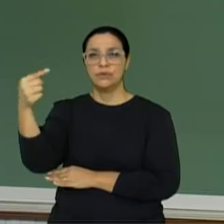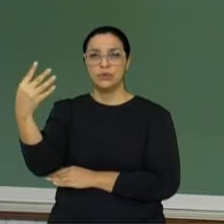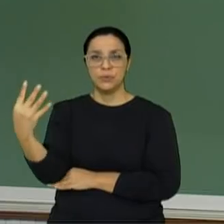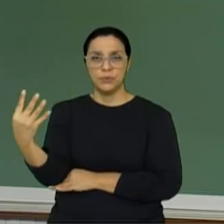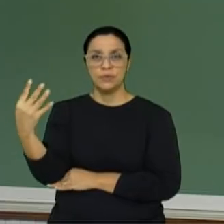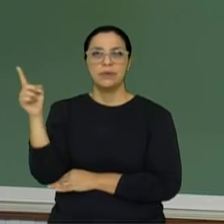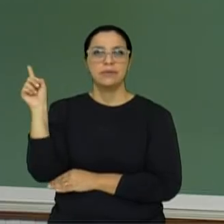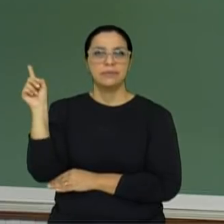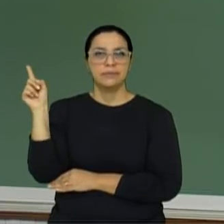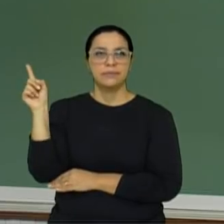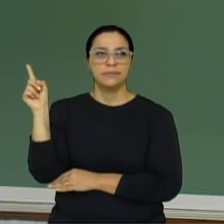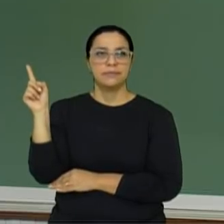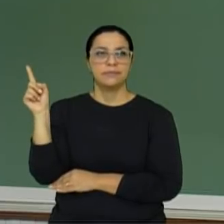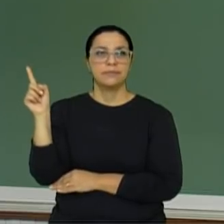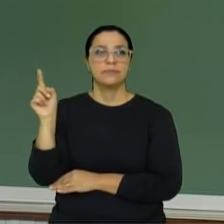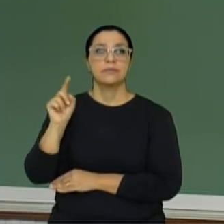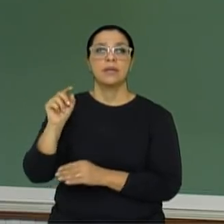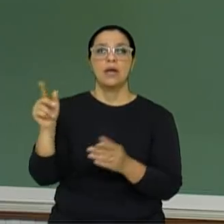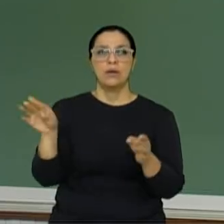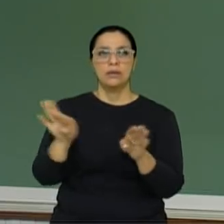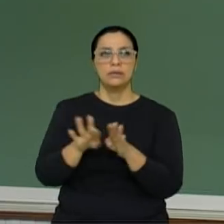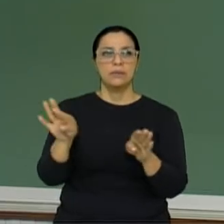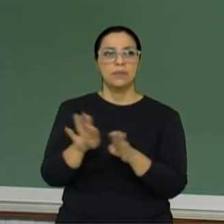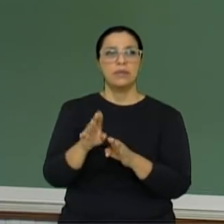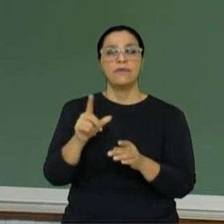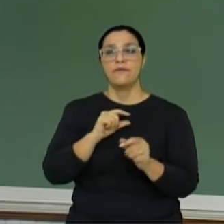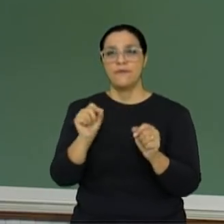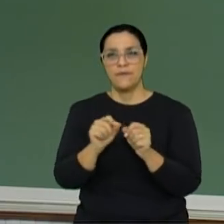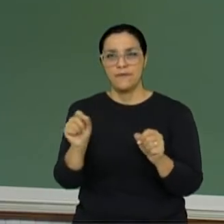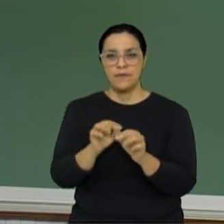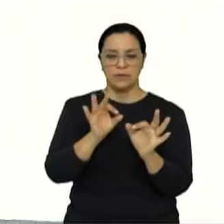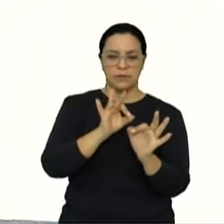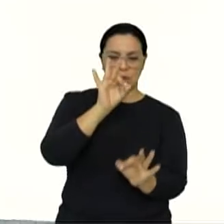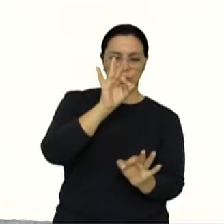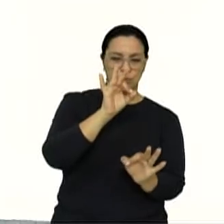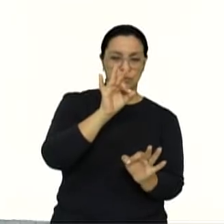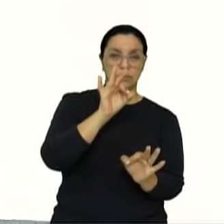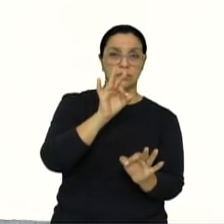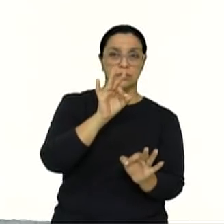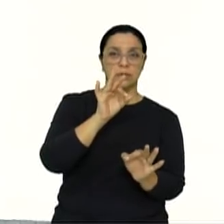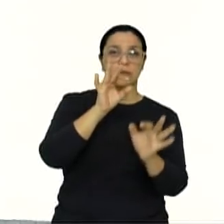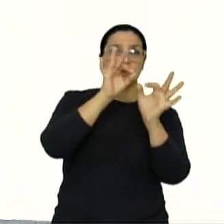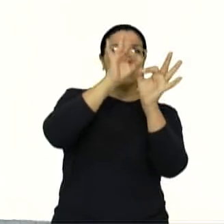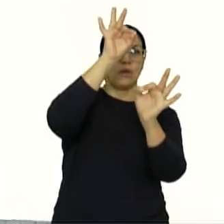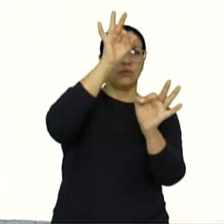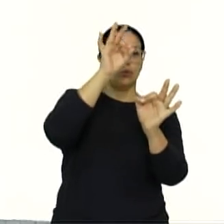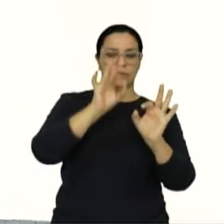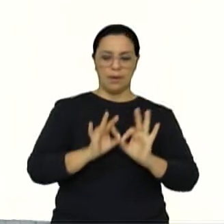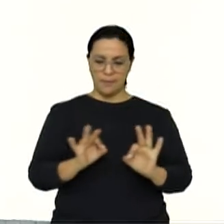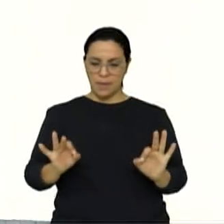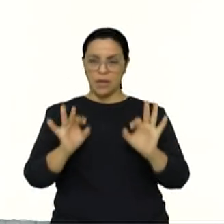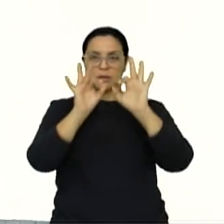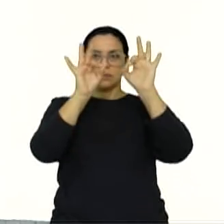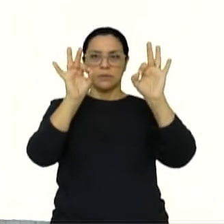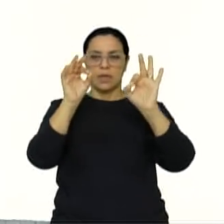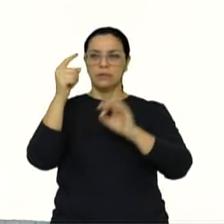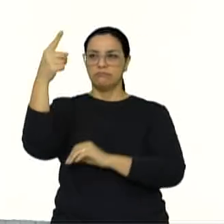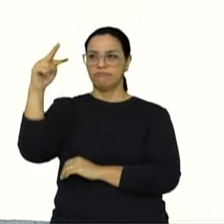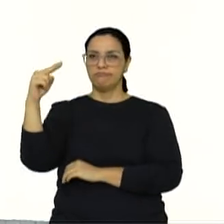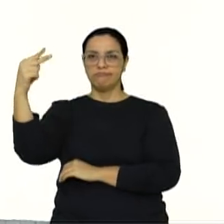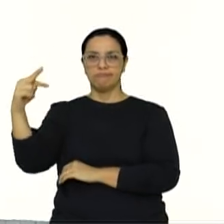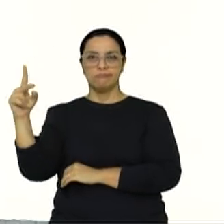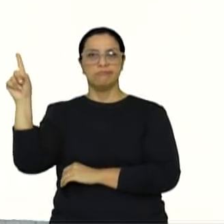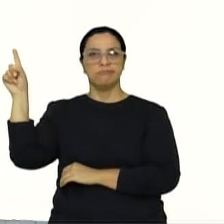como 30 está para 4. O que eu fiz? A altura do maior está para a altura do menor, assim como a base do maior está para a base